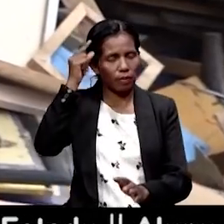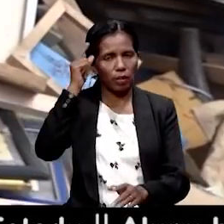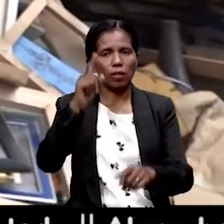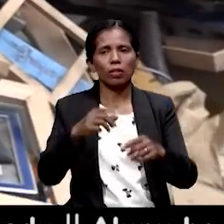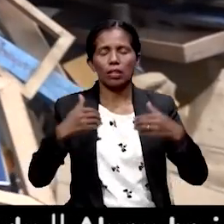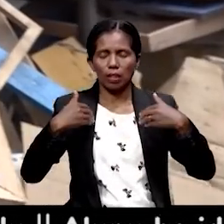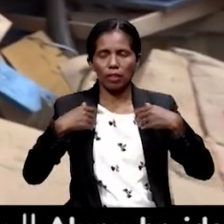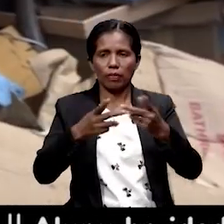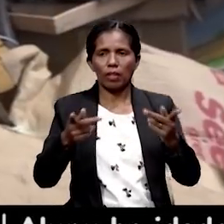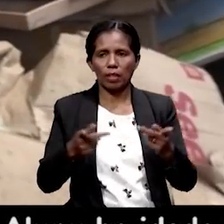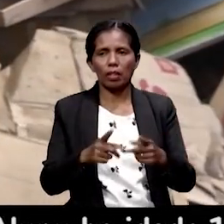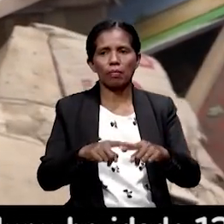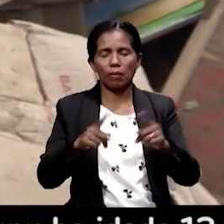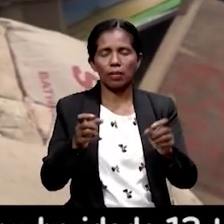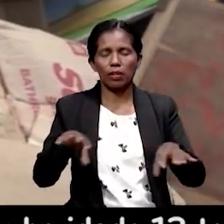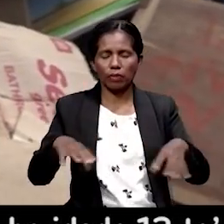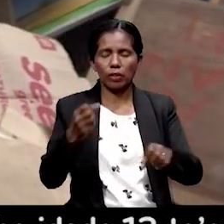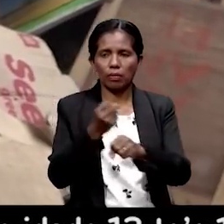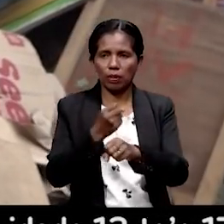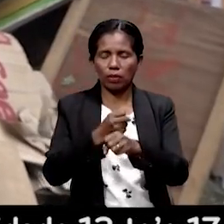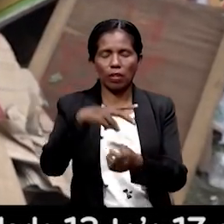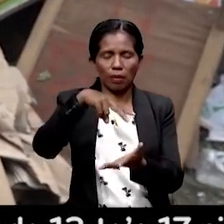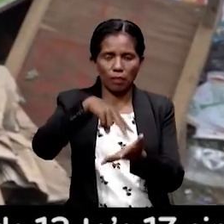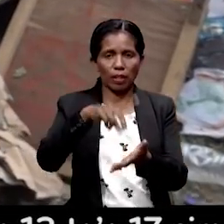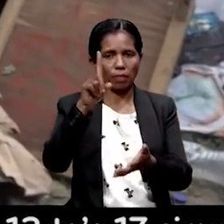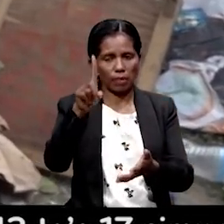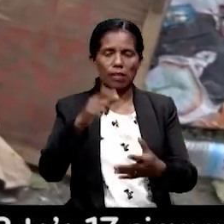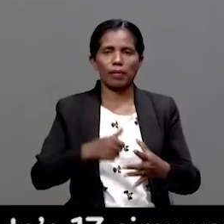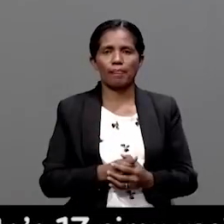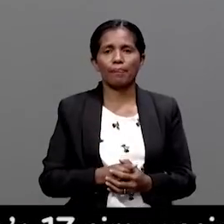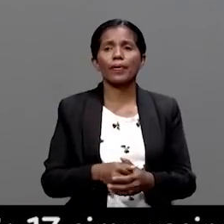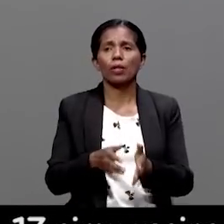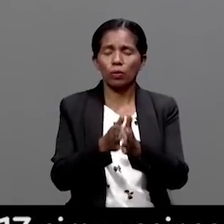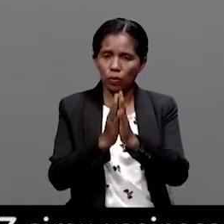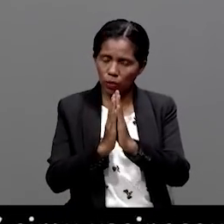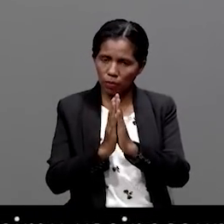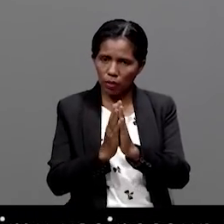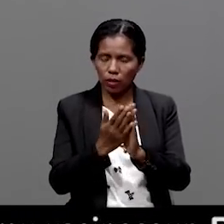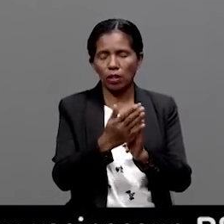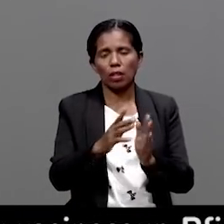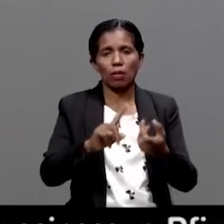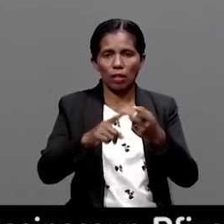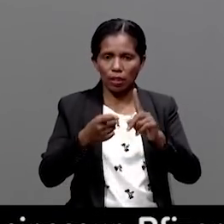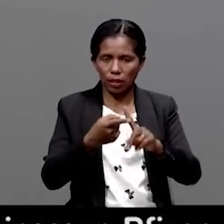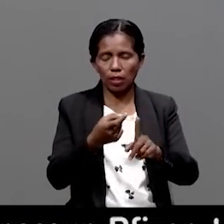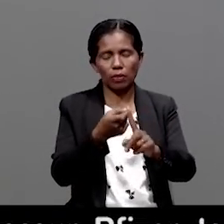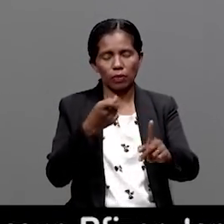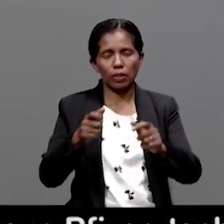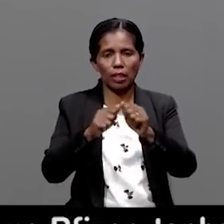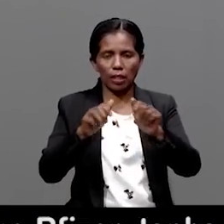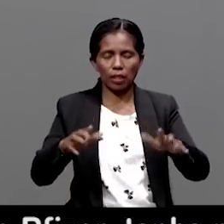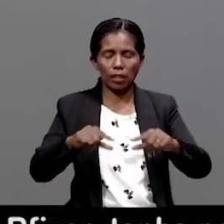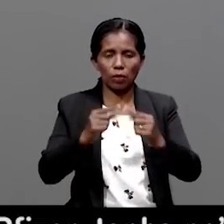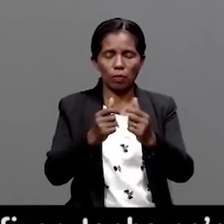cria condição, mas be halo esforço ho de bela hamrik mesak. Husu ba alin sira husi Arte Moris, primeiro ita tem que cumprir